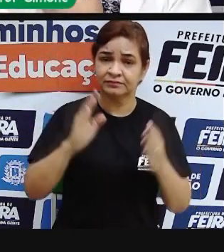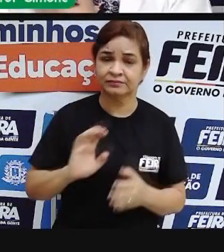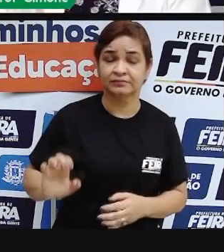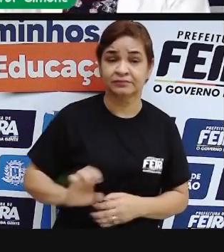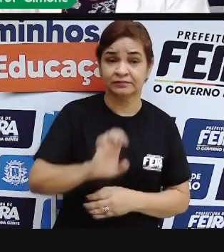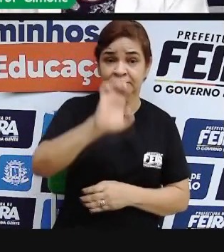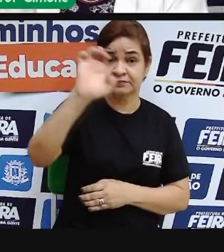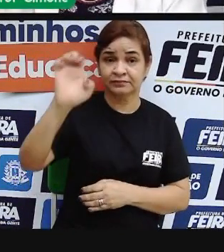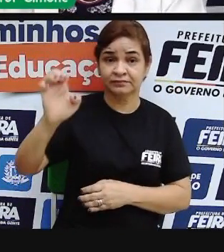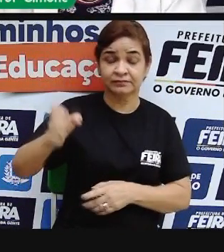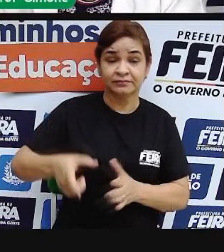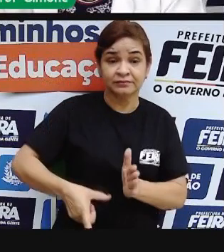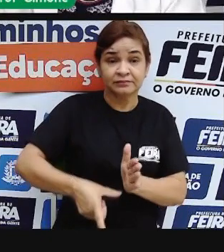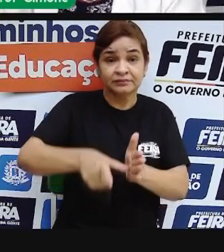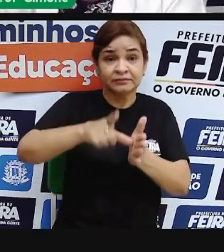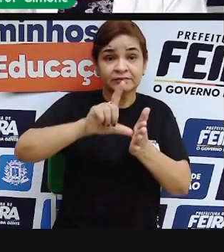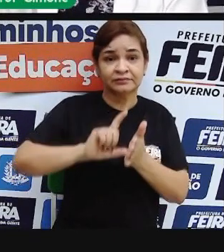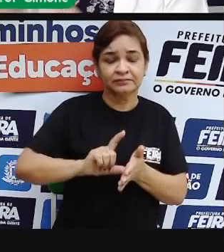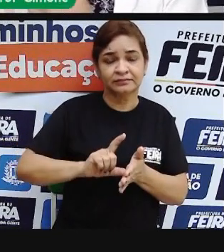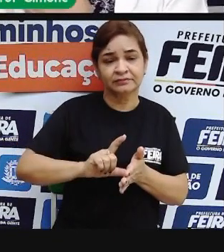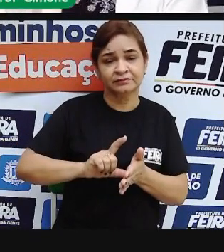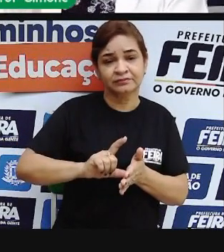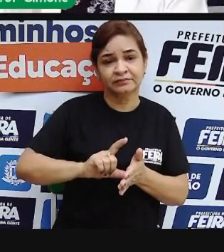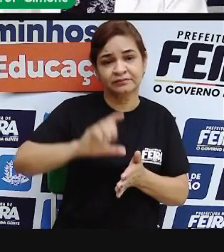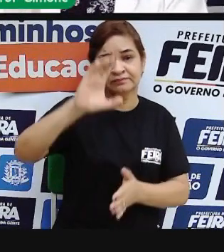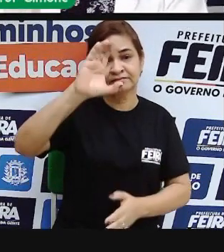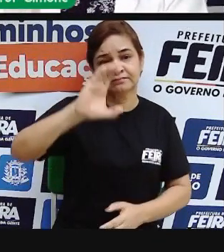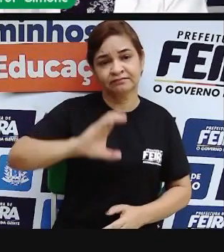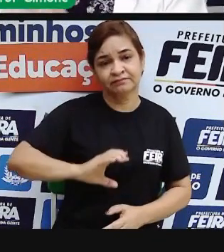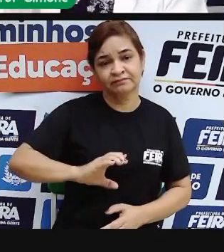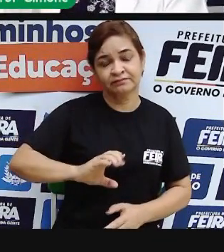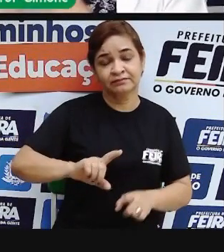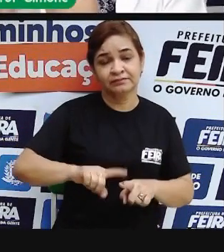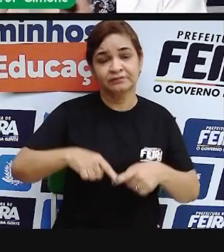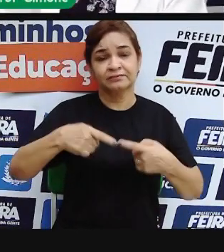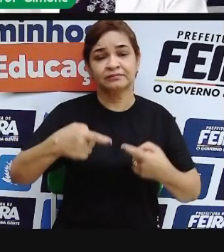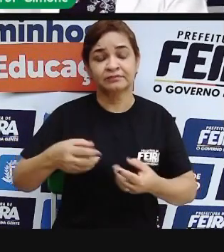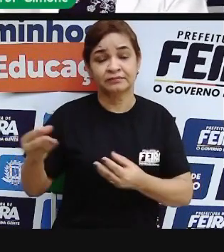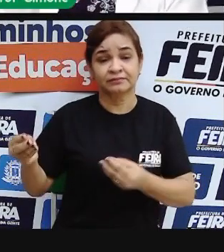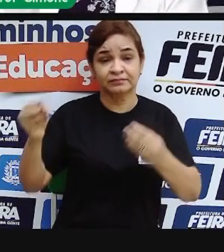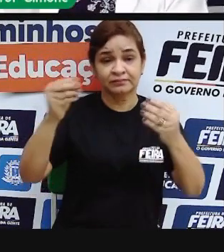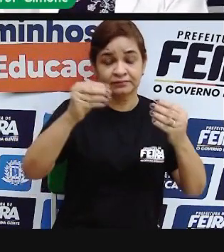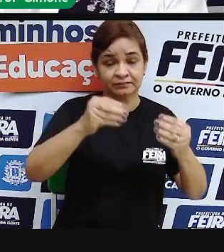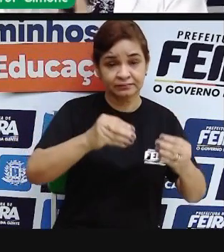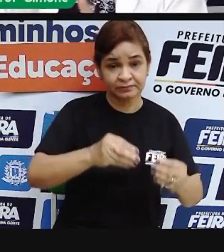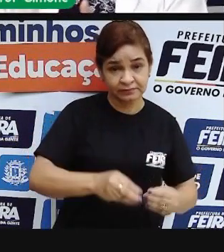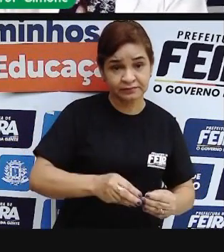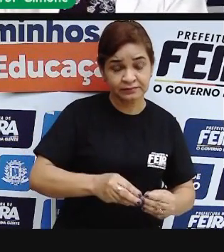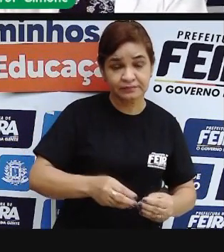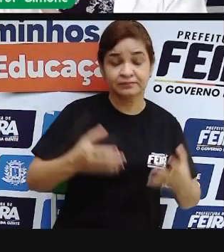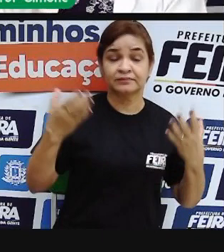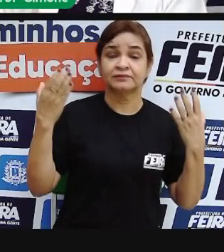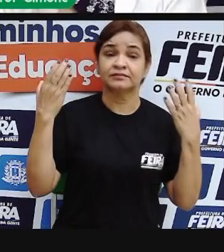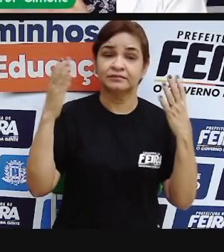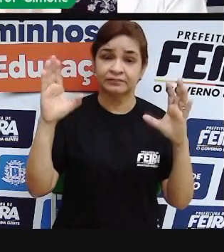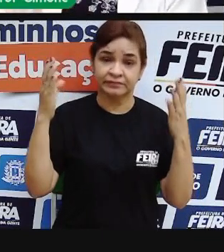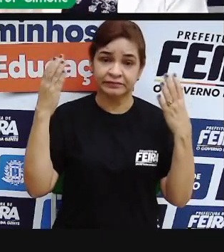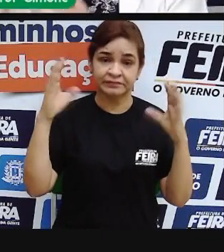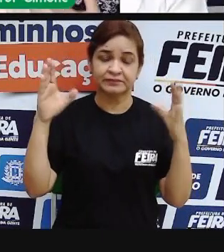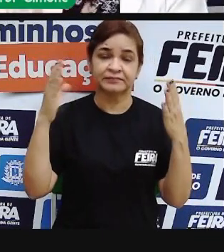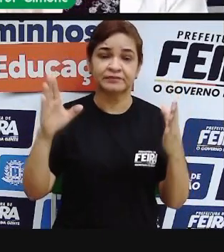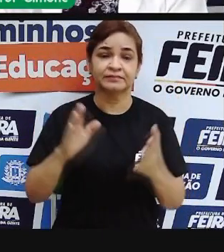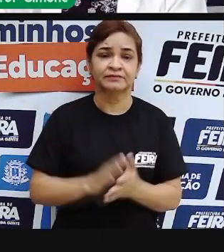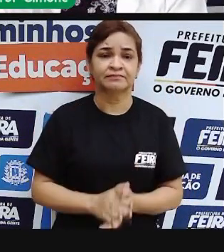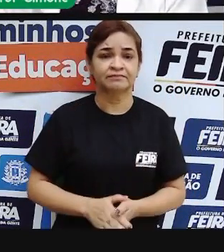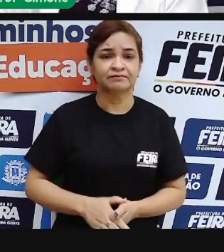muito antes até do cristianismo. Mas com a chegada do cristianismo, essas festividades foram ganhando